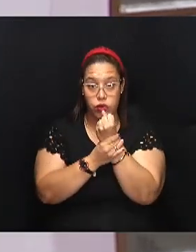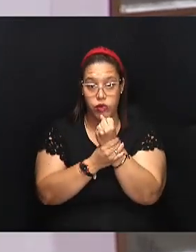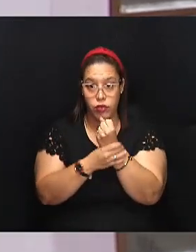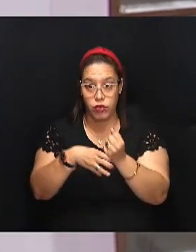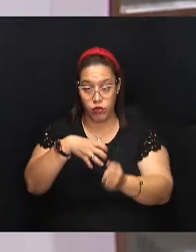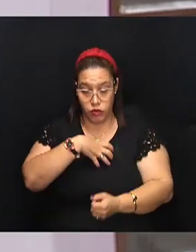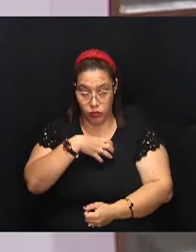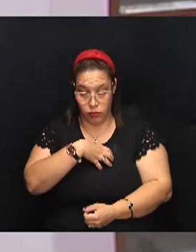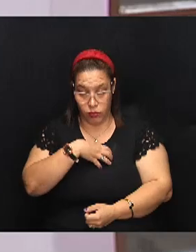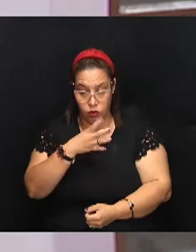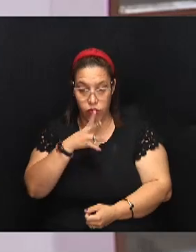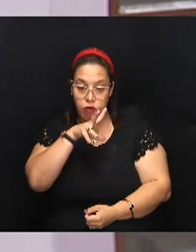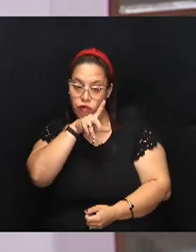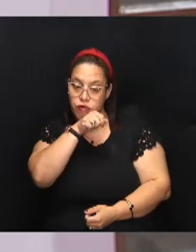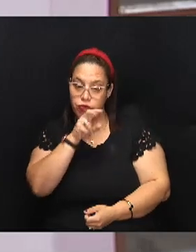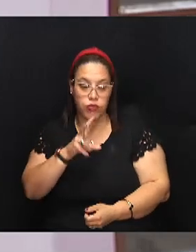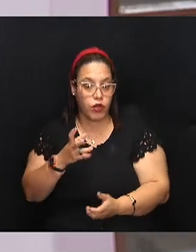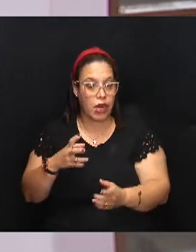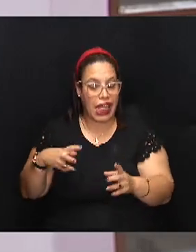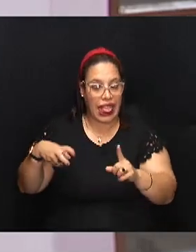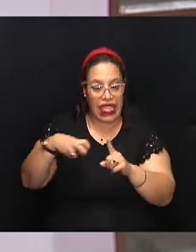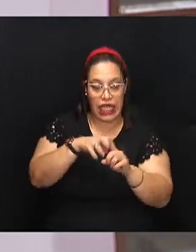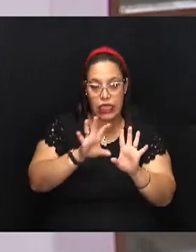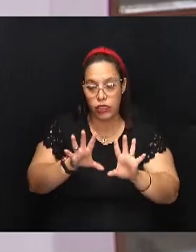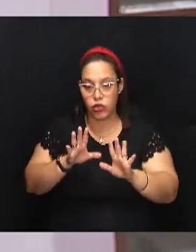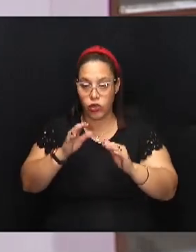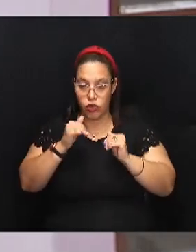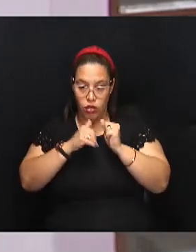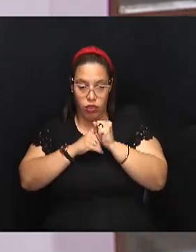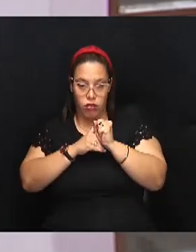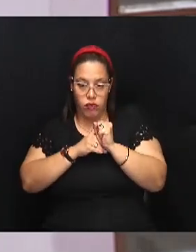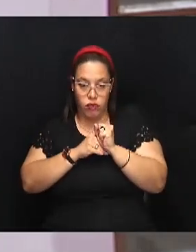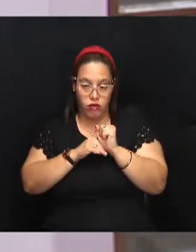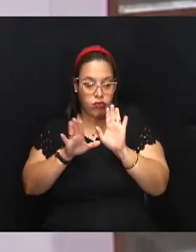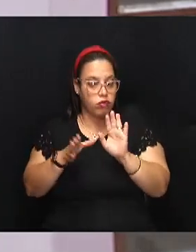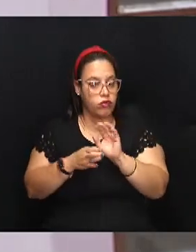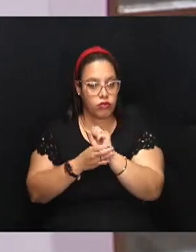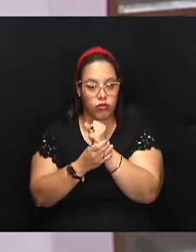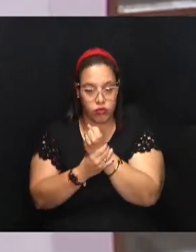de segurança para esse animal, para ele não querer atacar ninguém e só ficar escondido. Vamos guardar esse